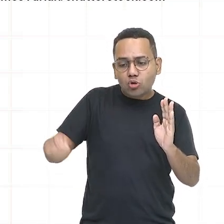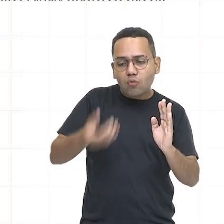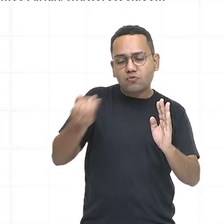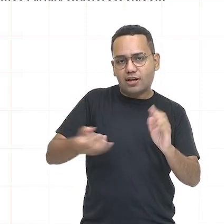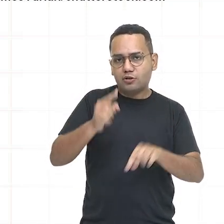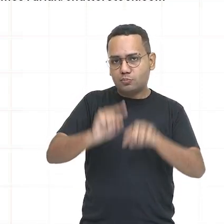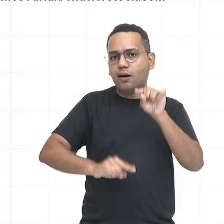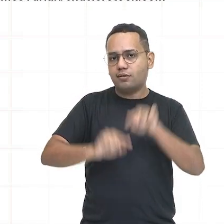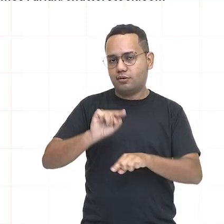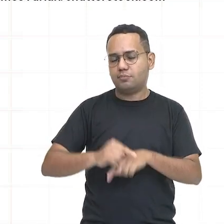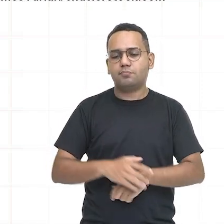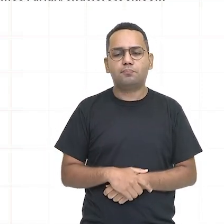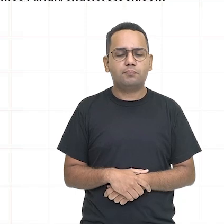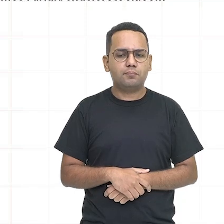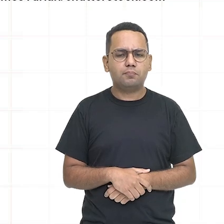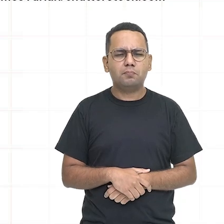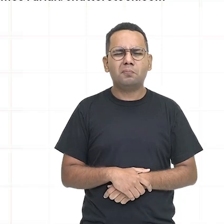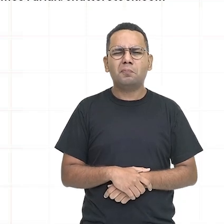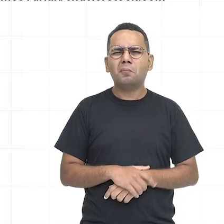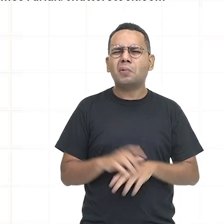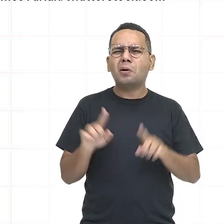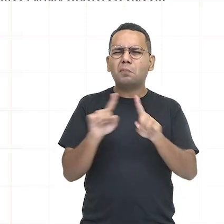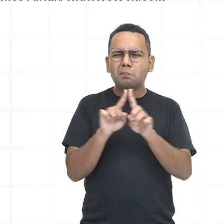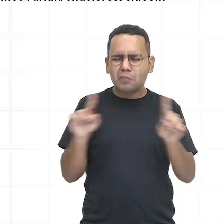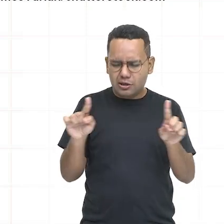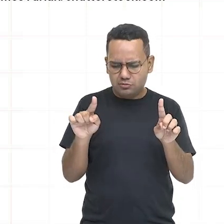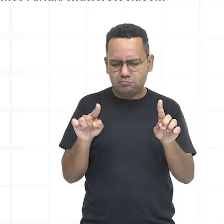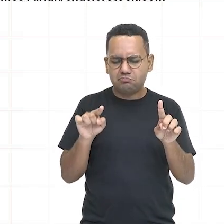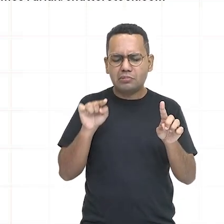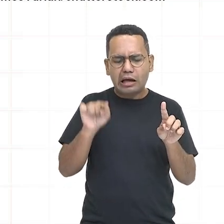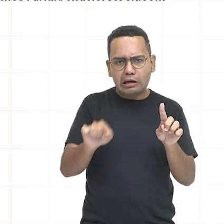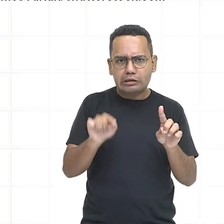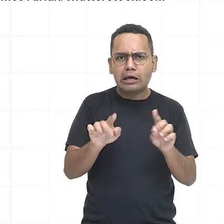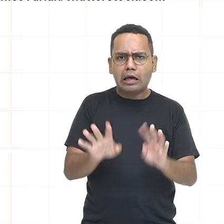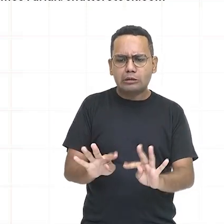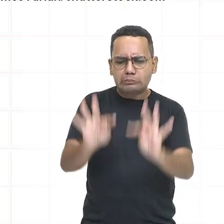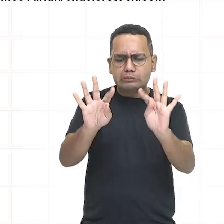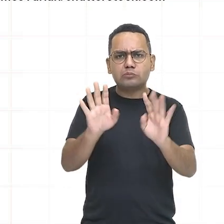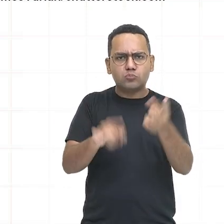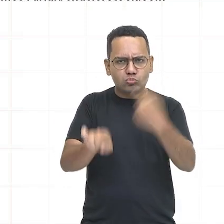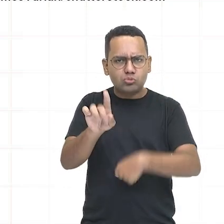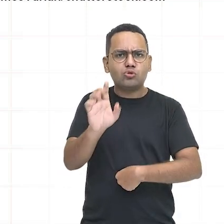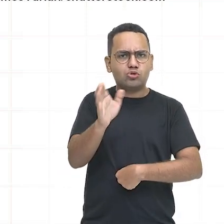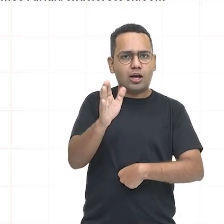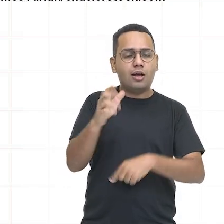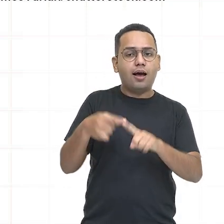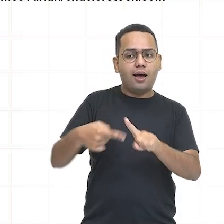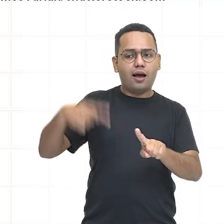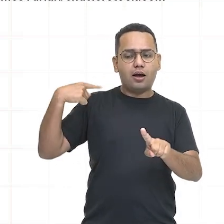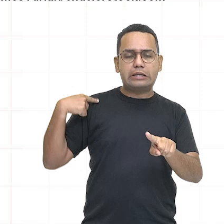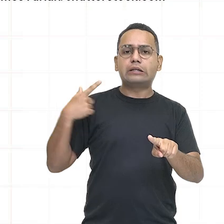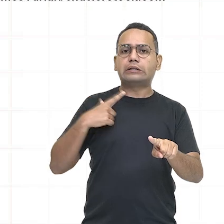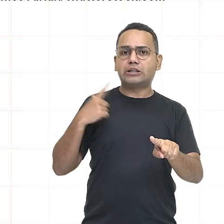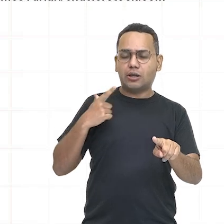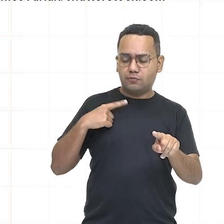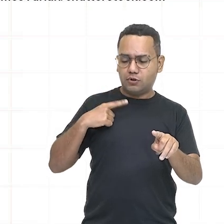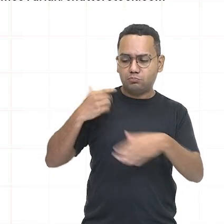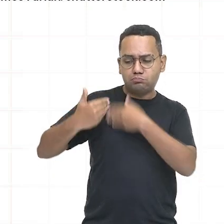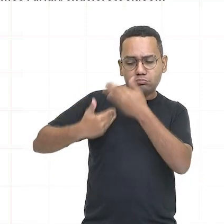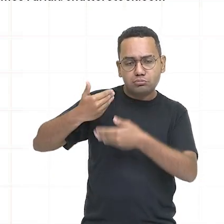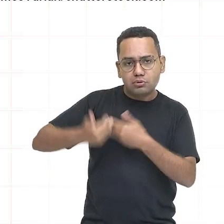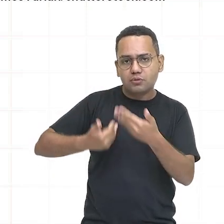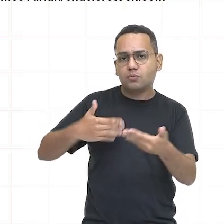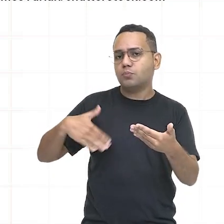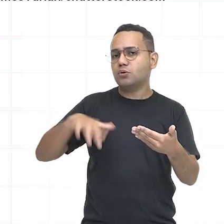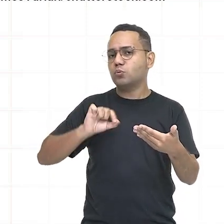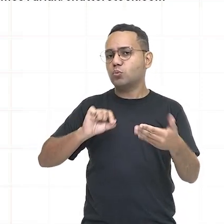acontecer tudo isso, teve aí várias situações, né, principalmente aí no desenvolvimento da informação, desenvolvimento também na